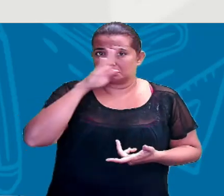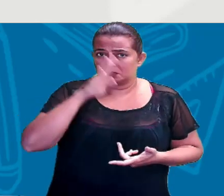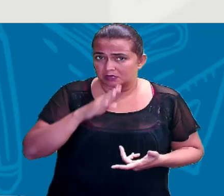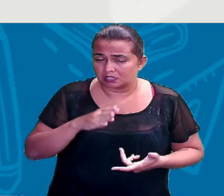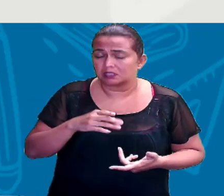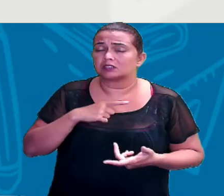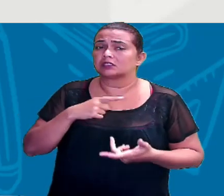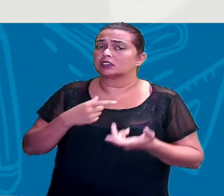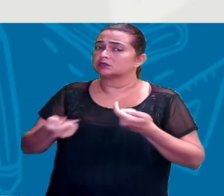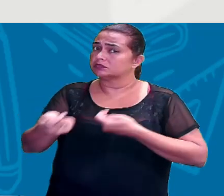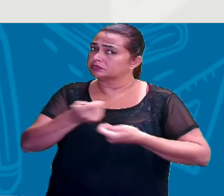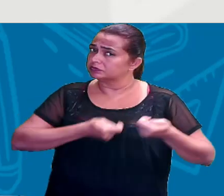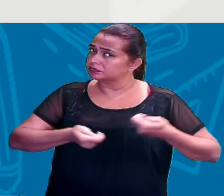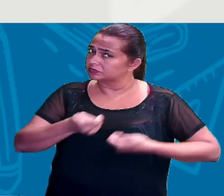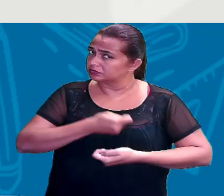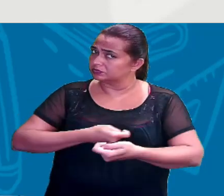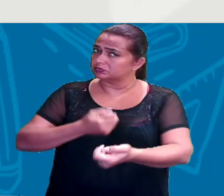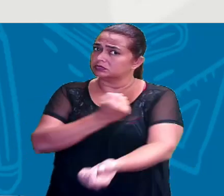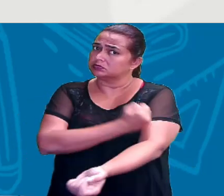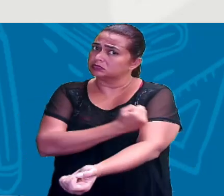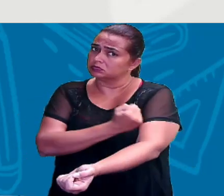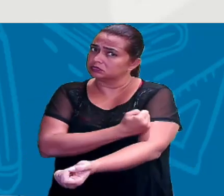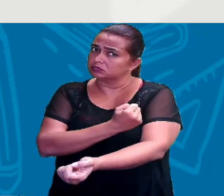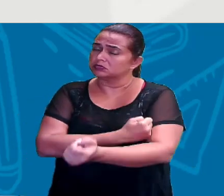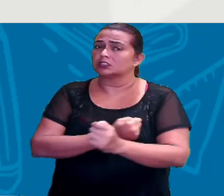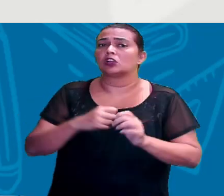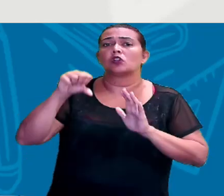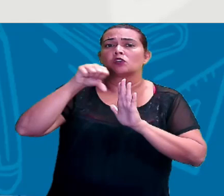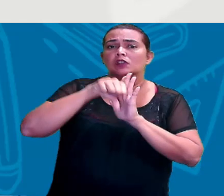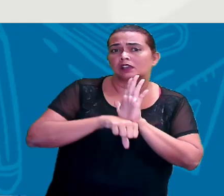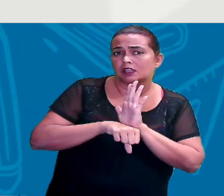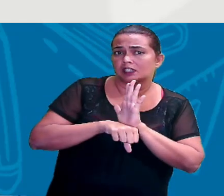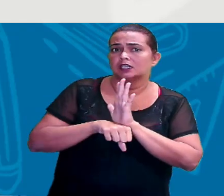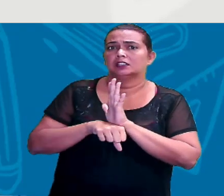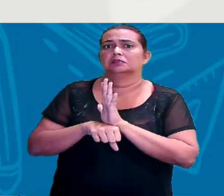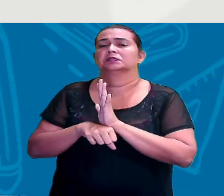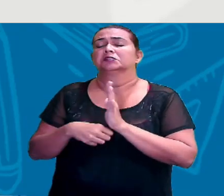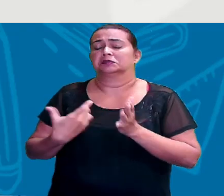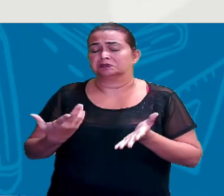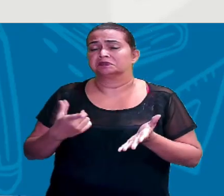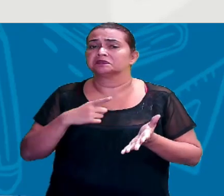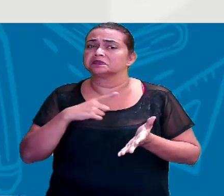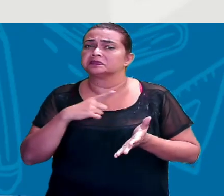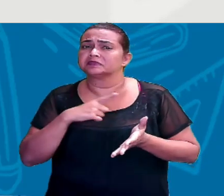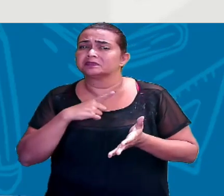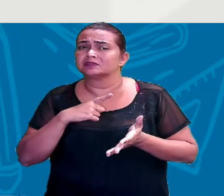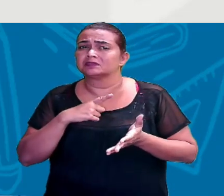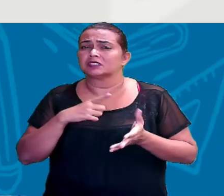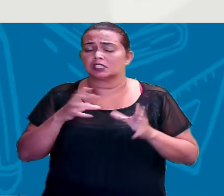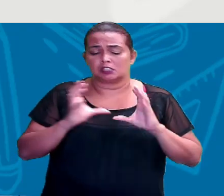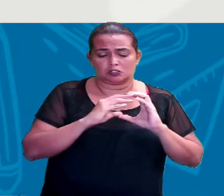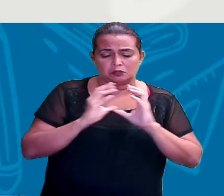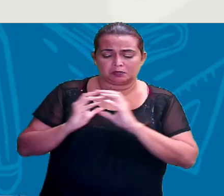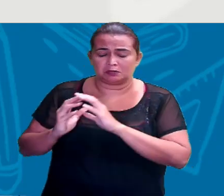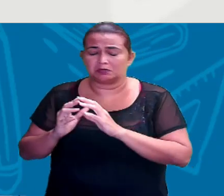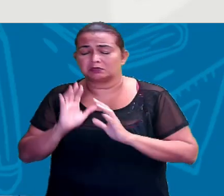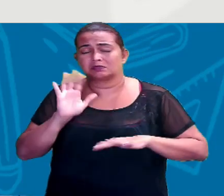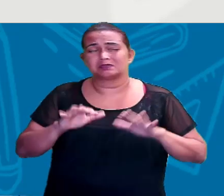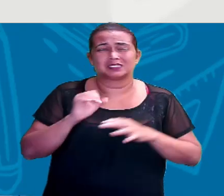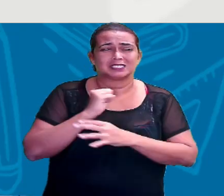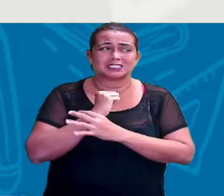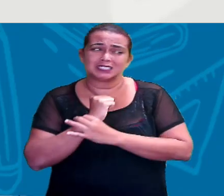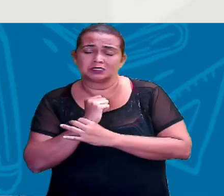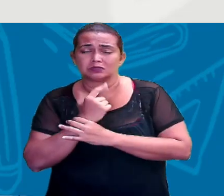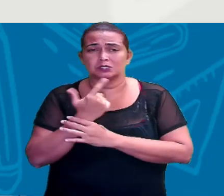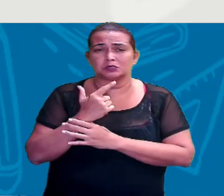tráfico, o crime organizado, né? Então, muitas vezes a pessoa se sente sem segurança no seu